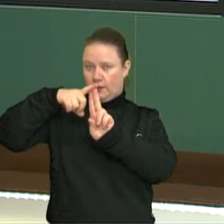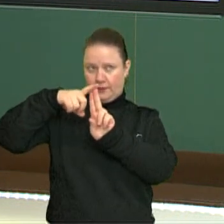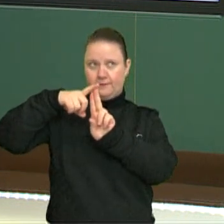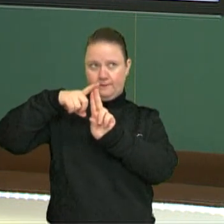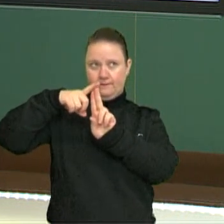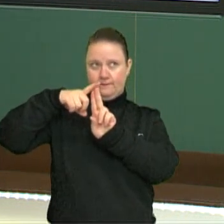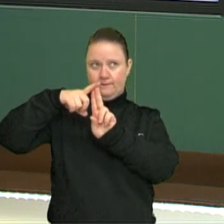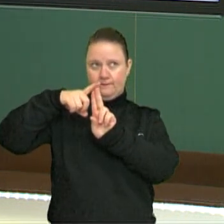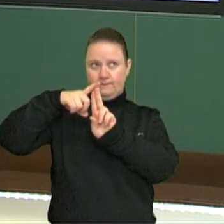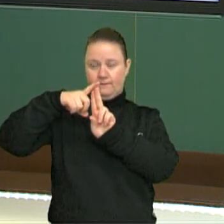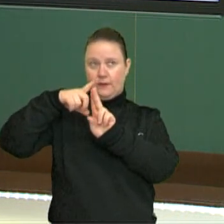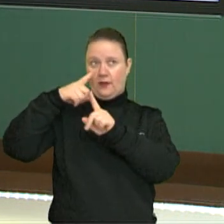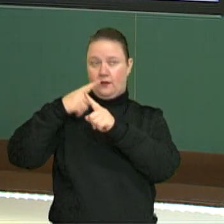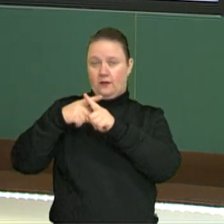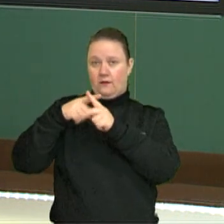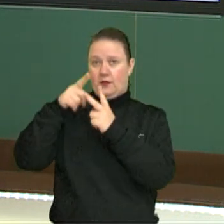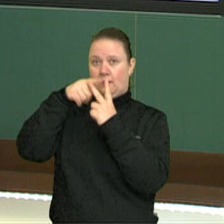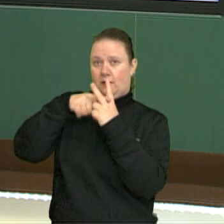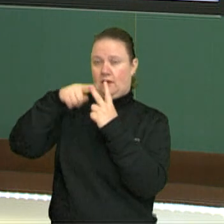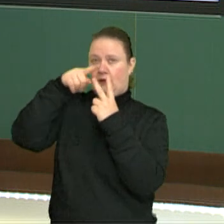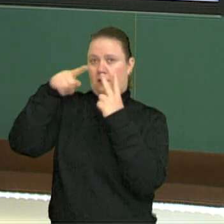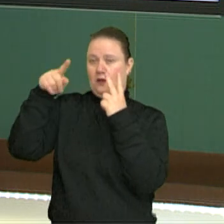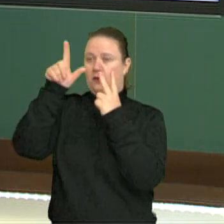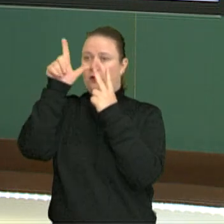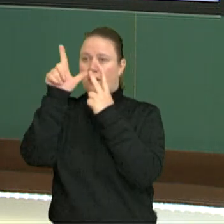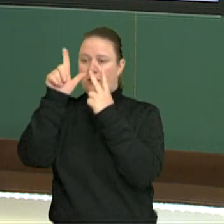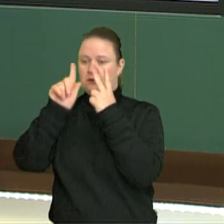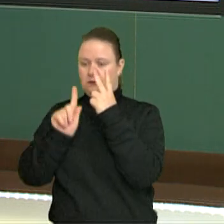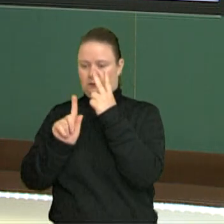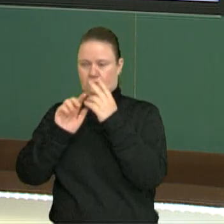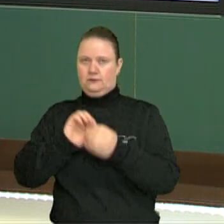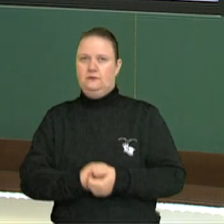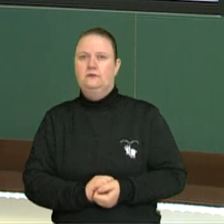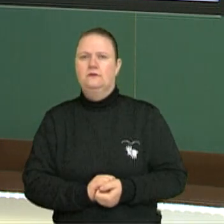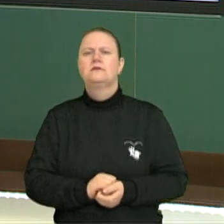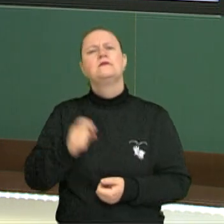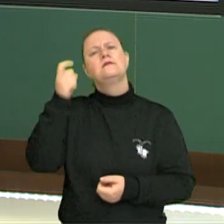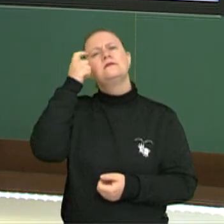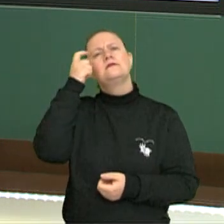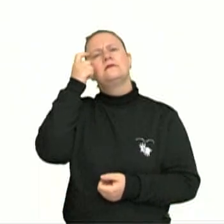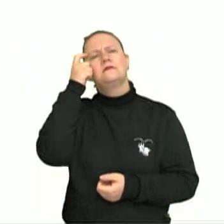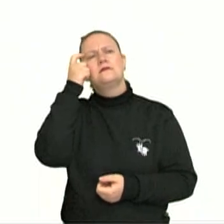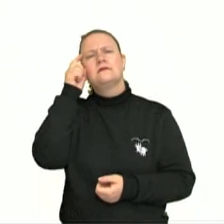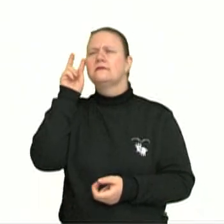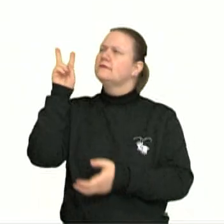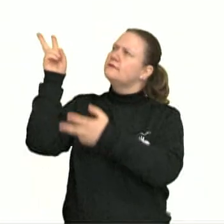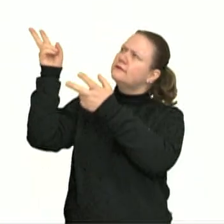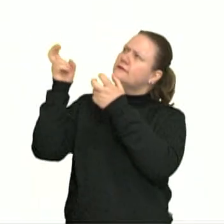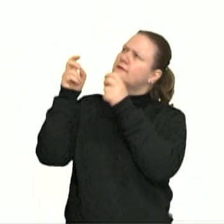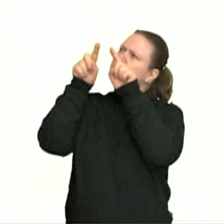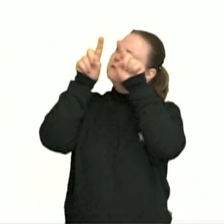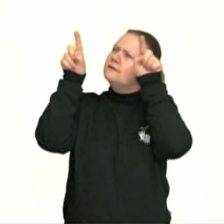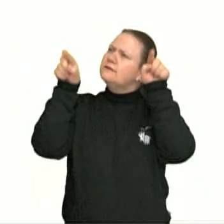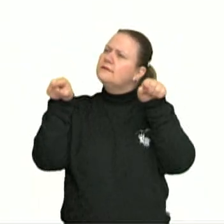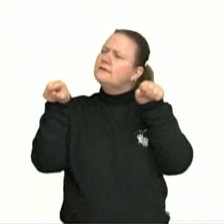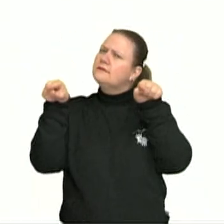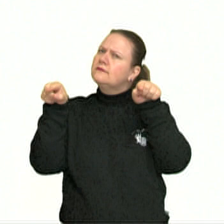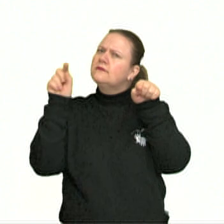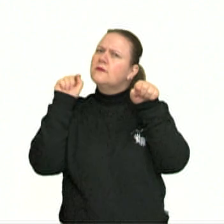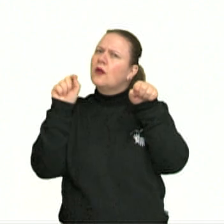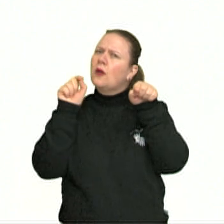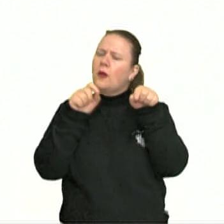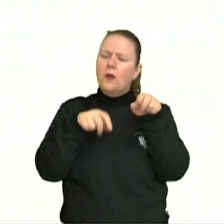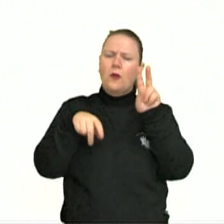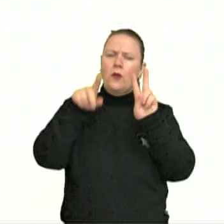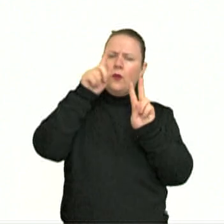certo? A gente sabe disso. Então, algumas coisas que a gente tem que pensar. Analisando essa equação aqui, você tem que ver que o π e o